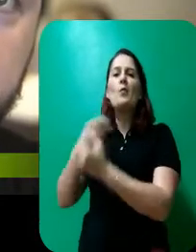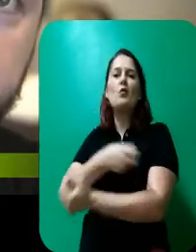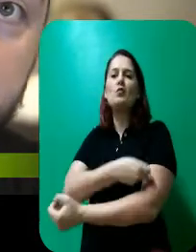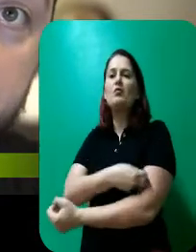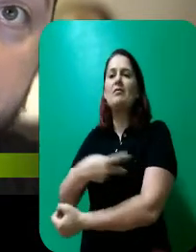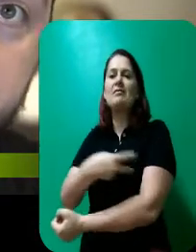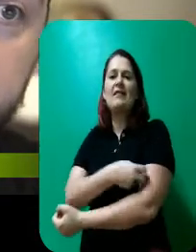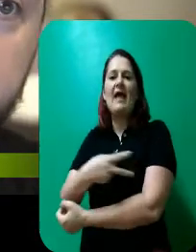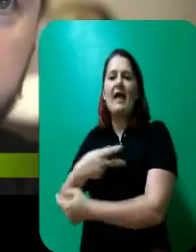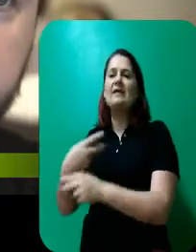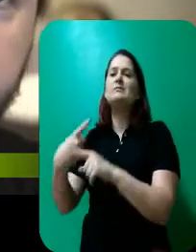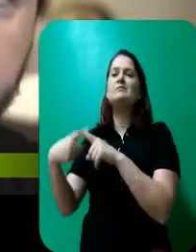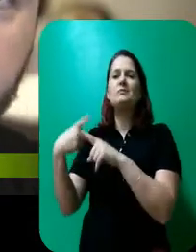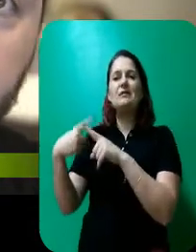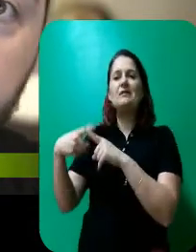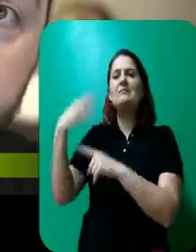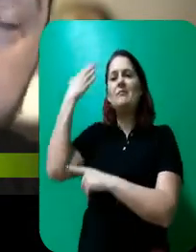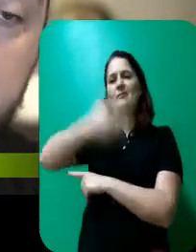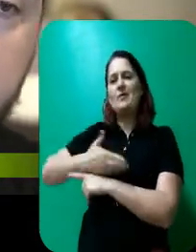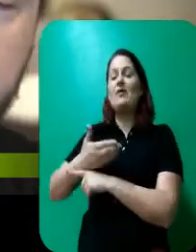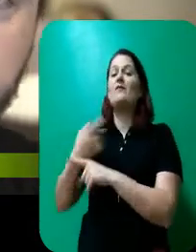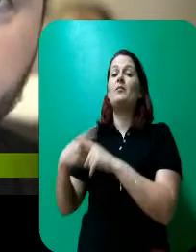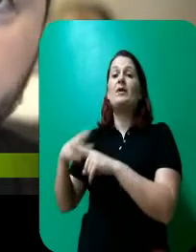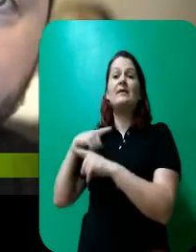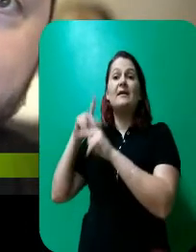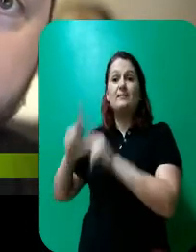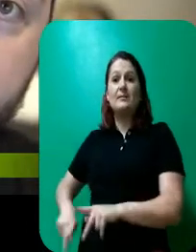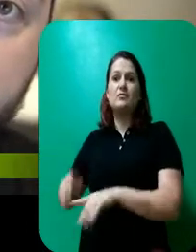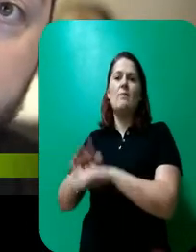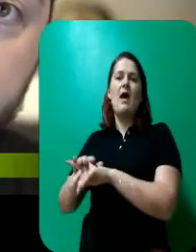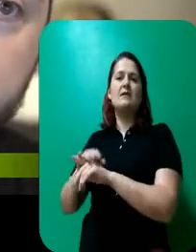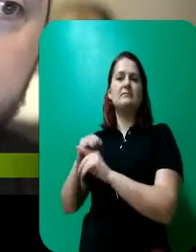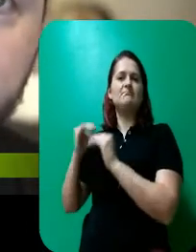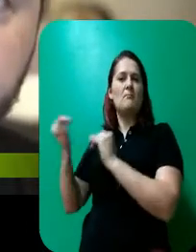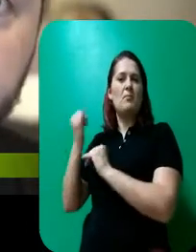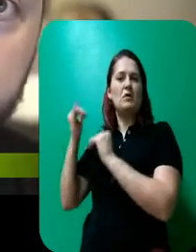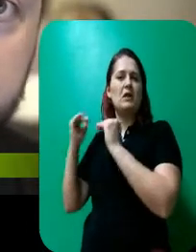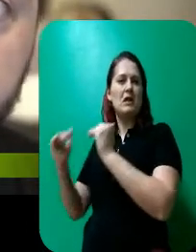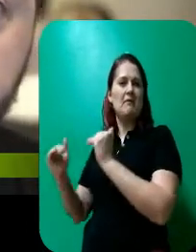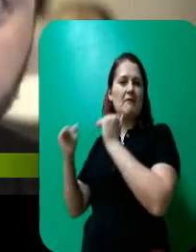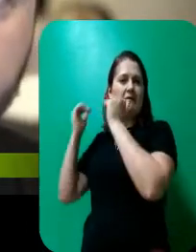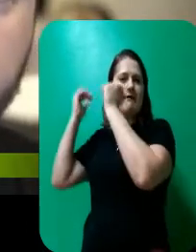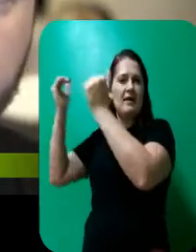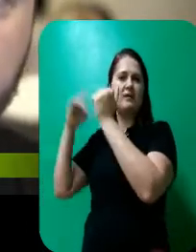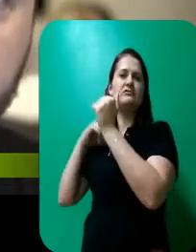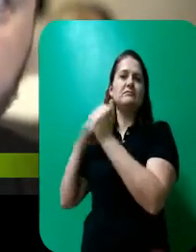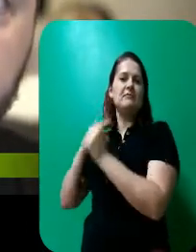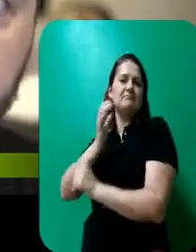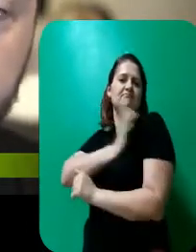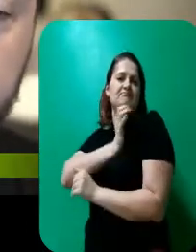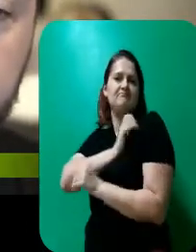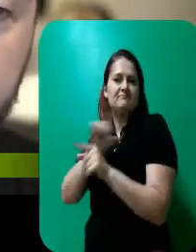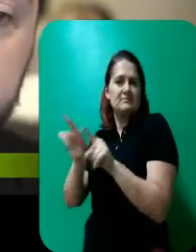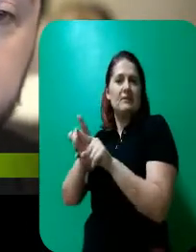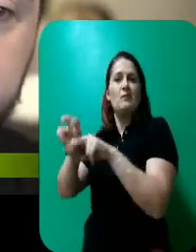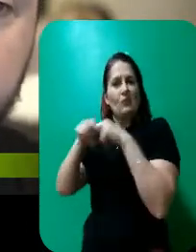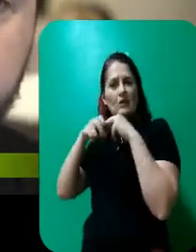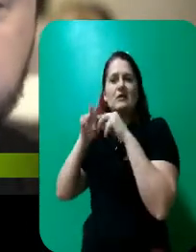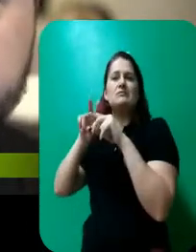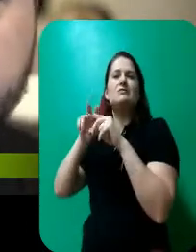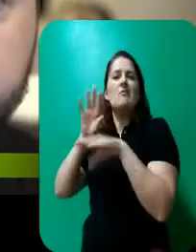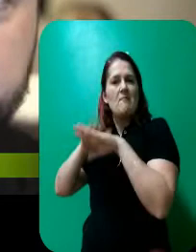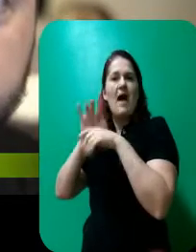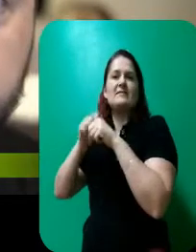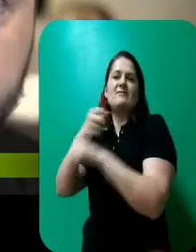pessoas mais influentes, as pessoas que guiam o país, as pessoas que têm acesso a recursos como máscaras, como a gente vê em todo o pronunciamento,